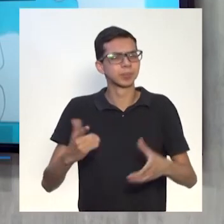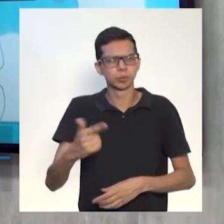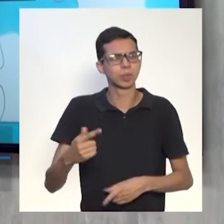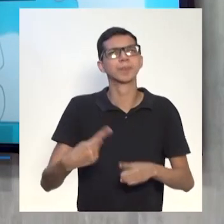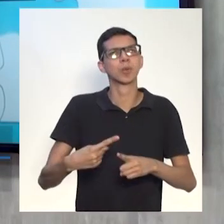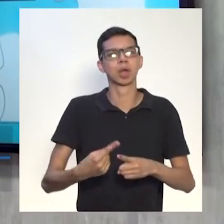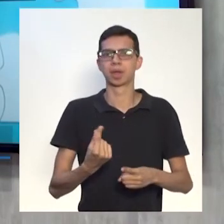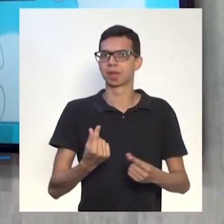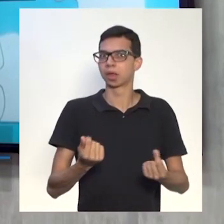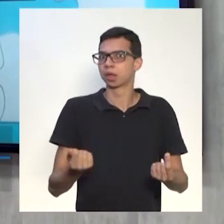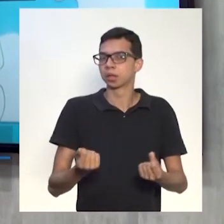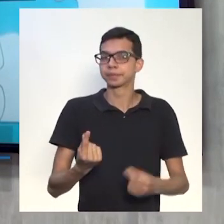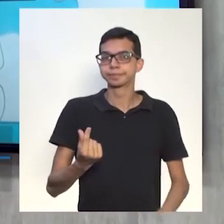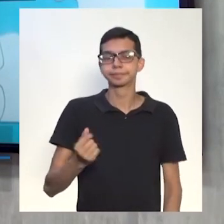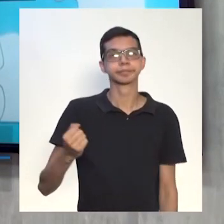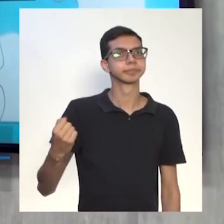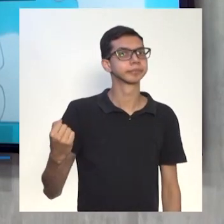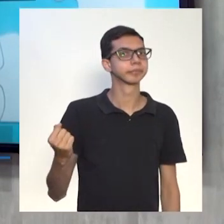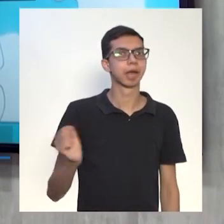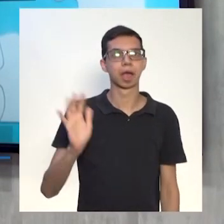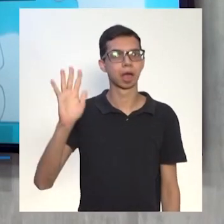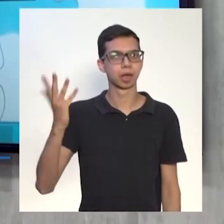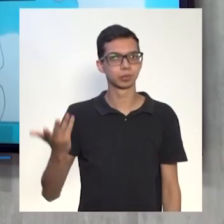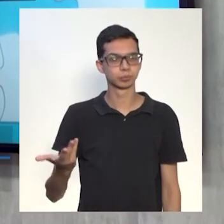numa cidade, Felps, que não tem cinema.